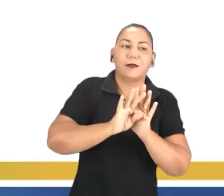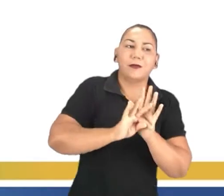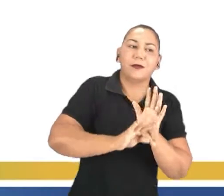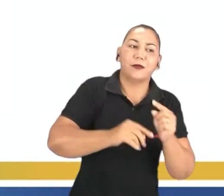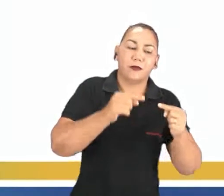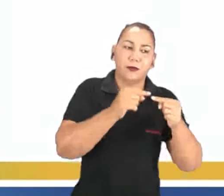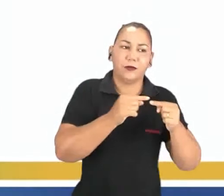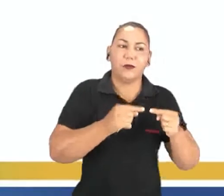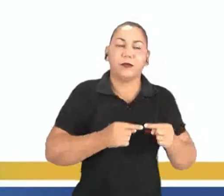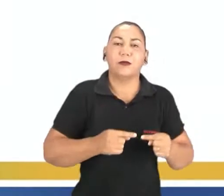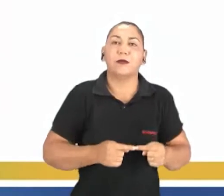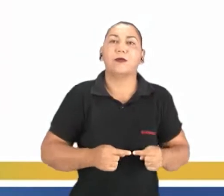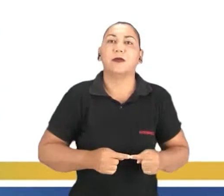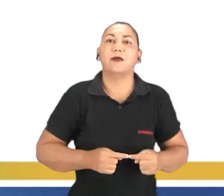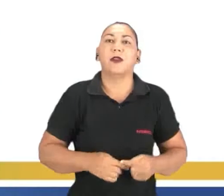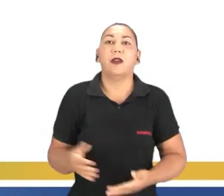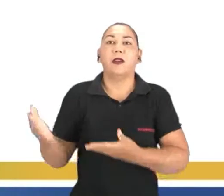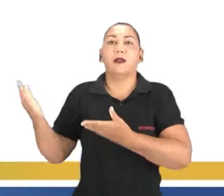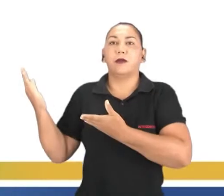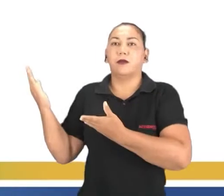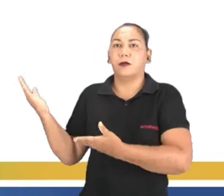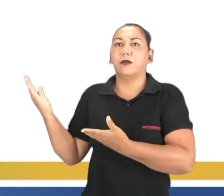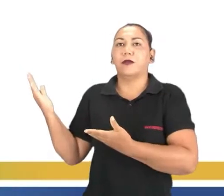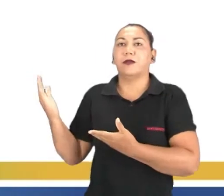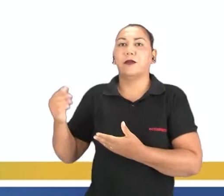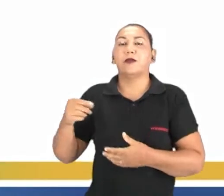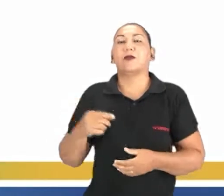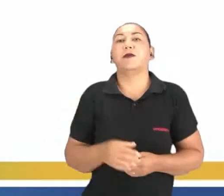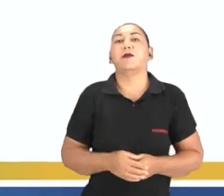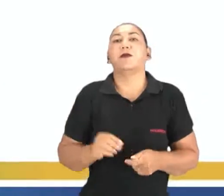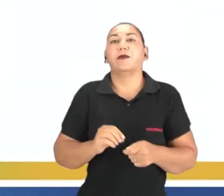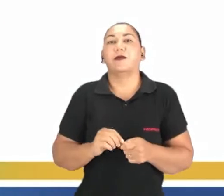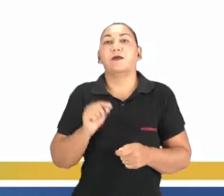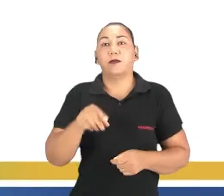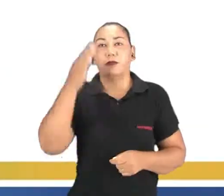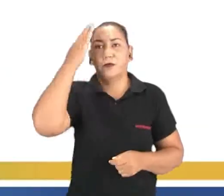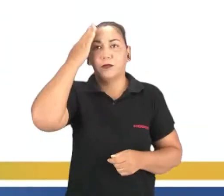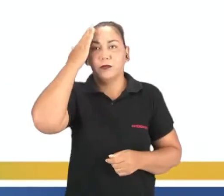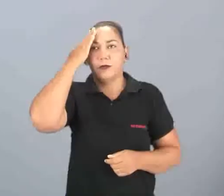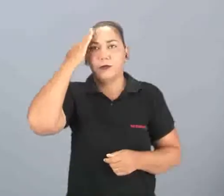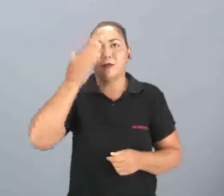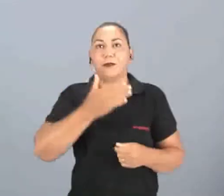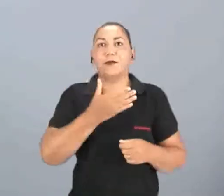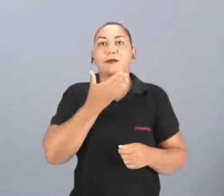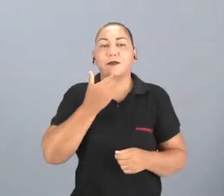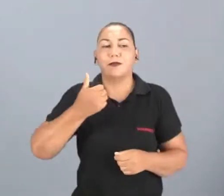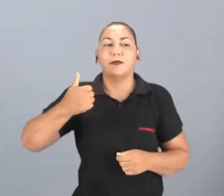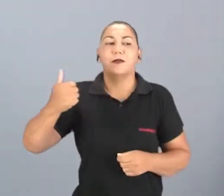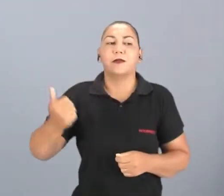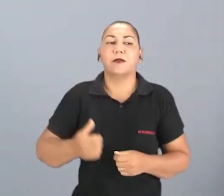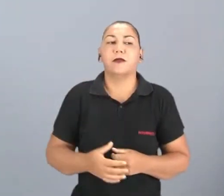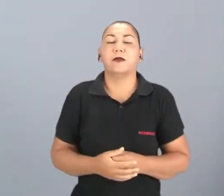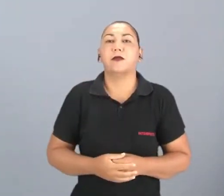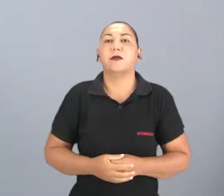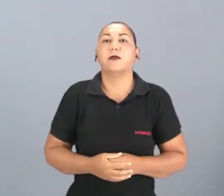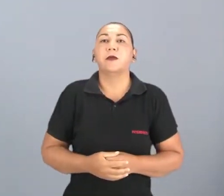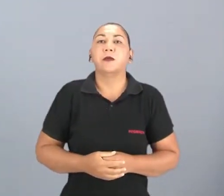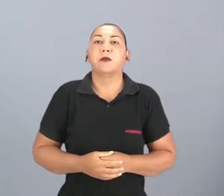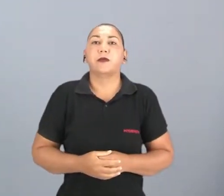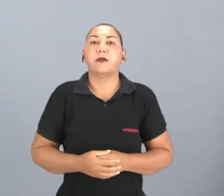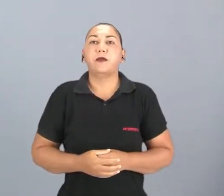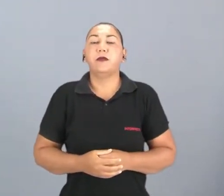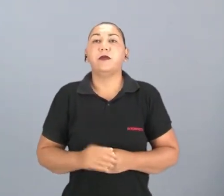de conjunções que irão te ajudar a entender melhor a função de cada conjunção na frase. Então aí vocês têm uma visão bem ampla, bem clara do que são